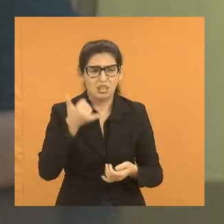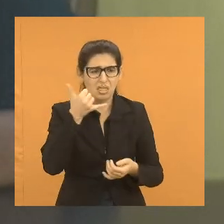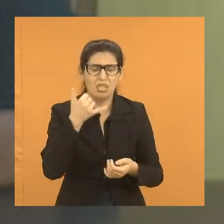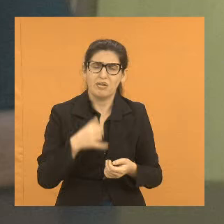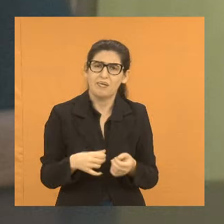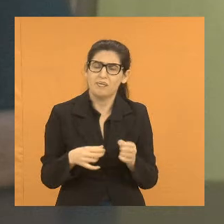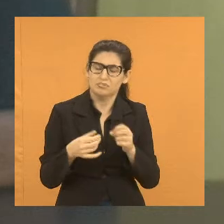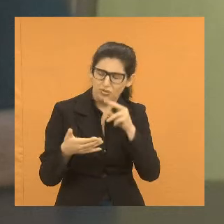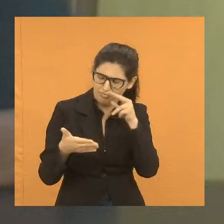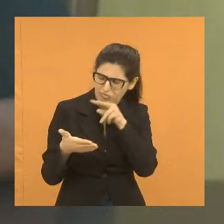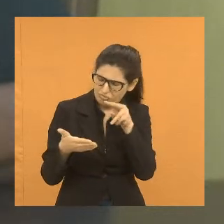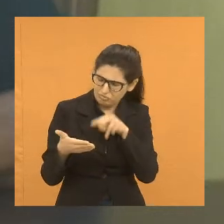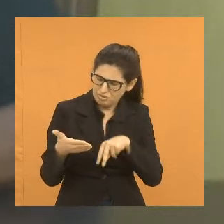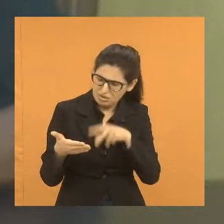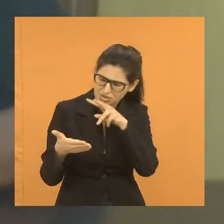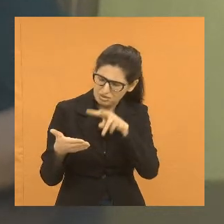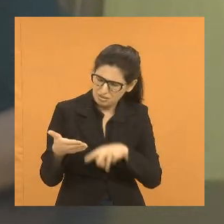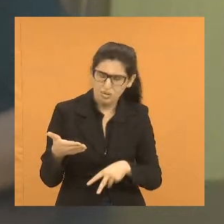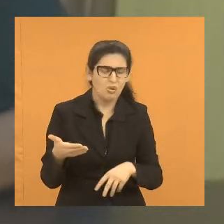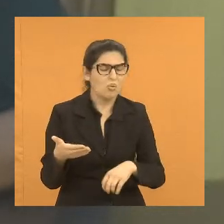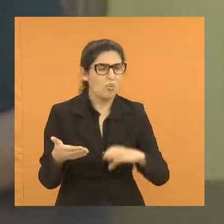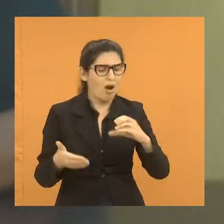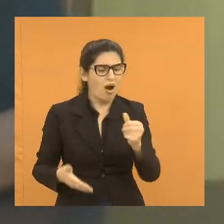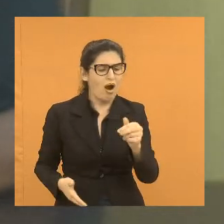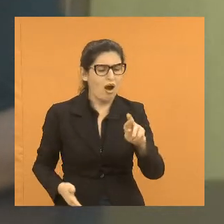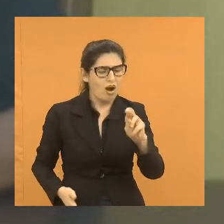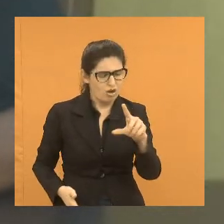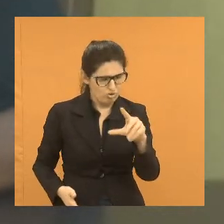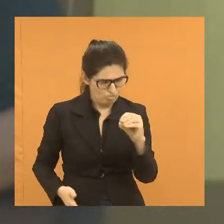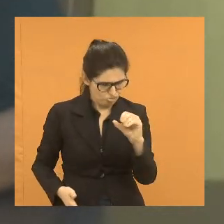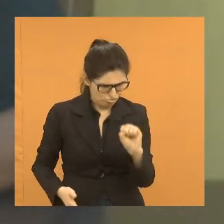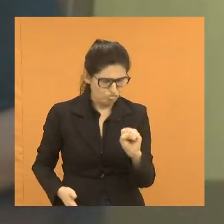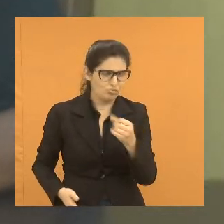vendo aqui na apresentação que o Dr. Carlos apresentou,